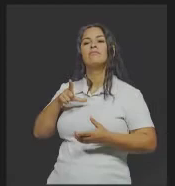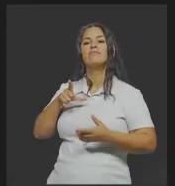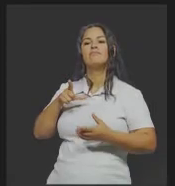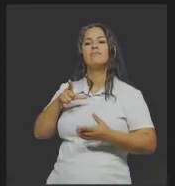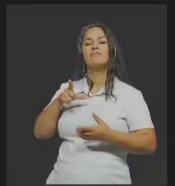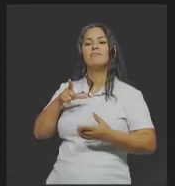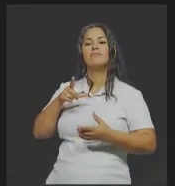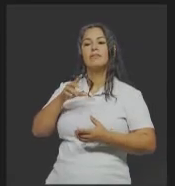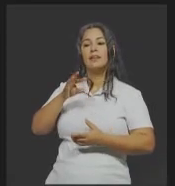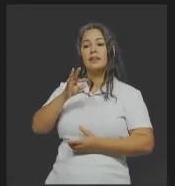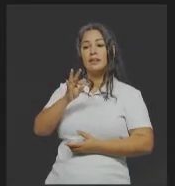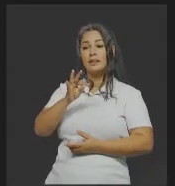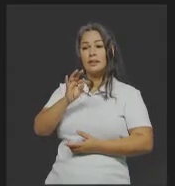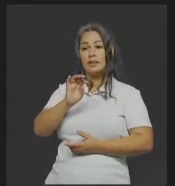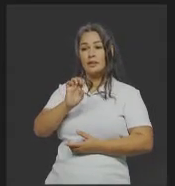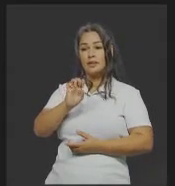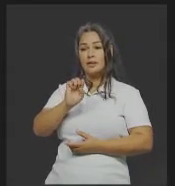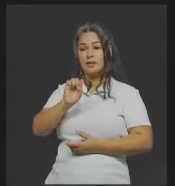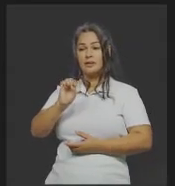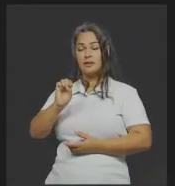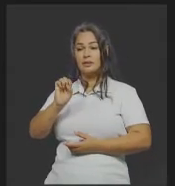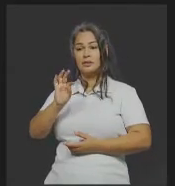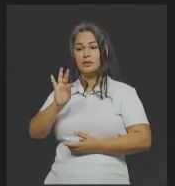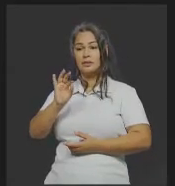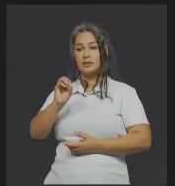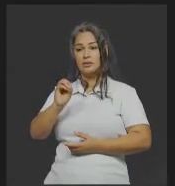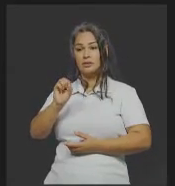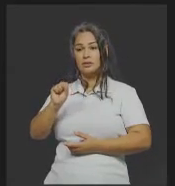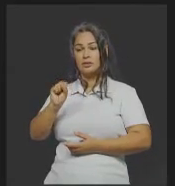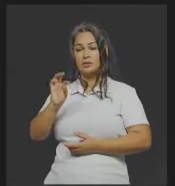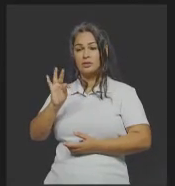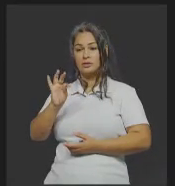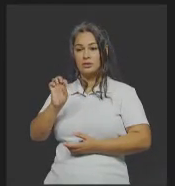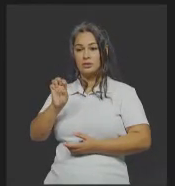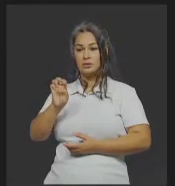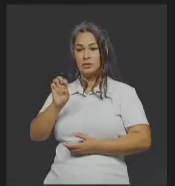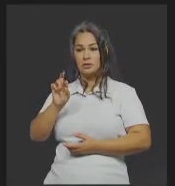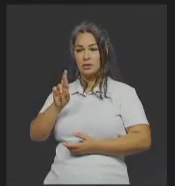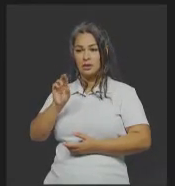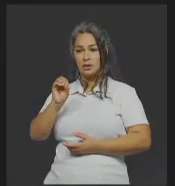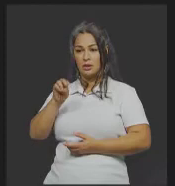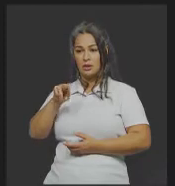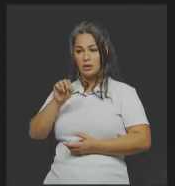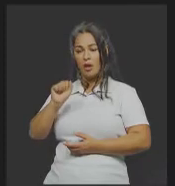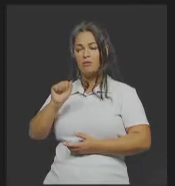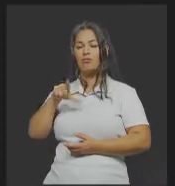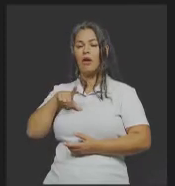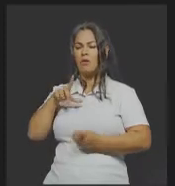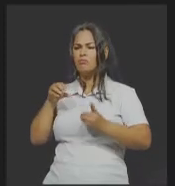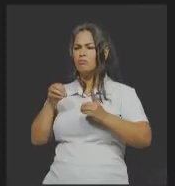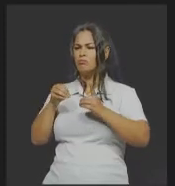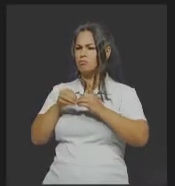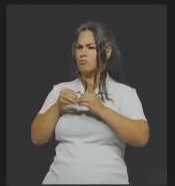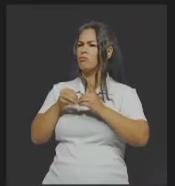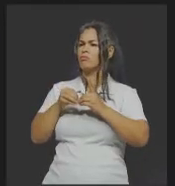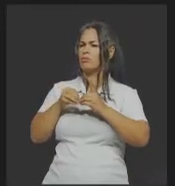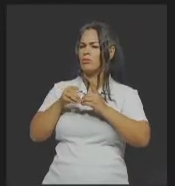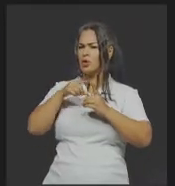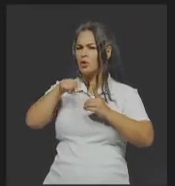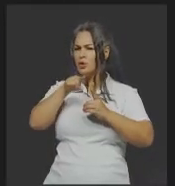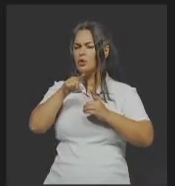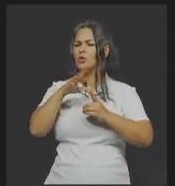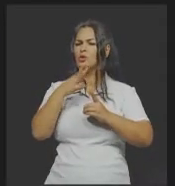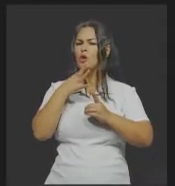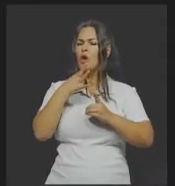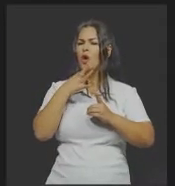mais famosos, que característico do sexo masculino, do homem, também ele é